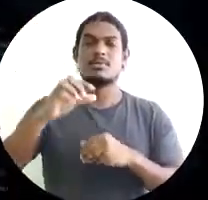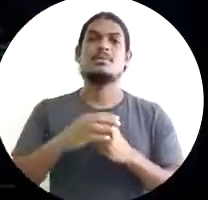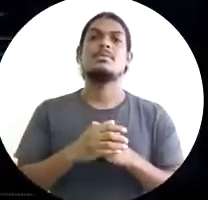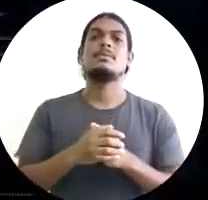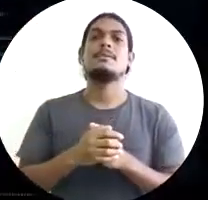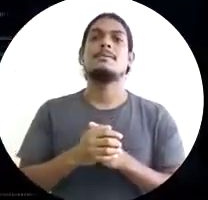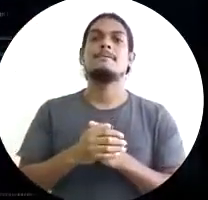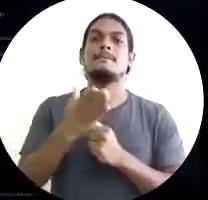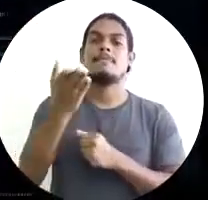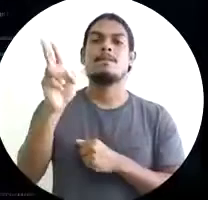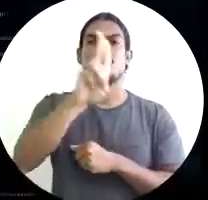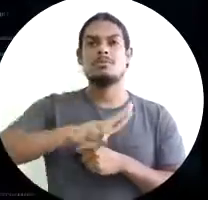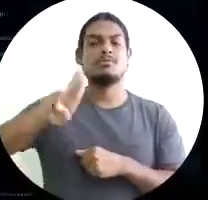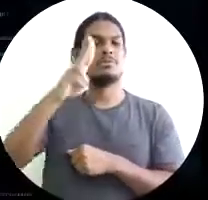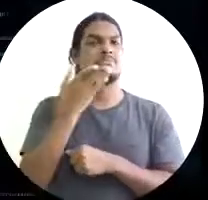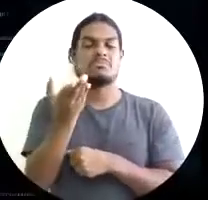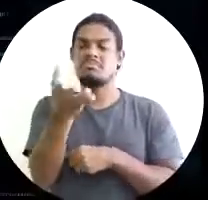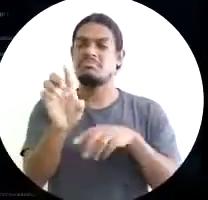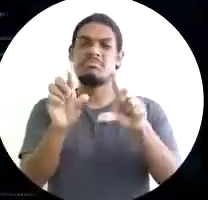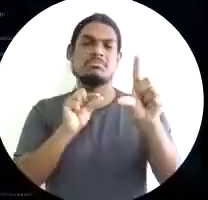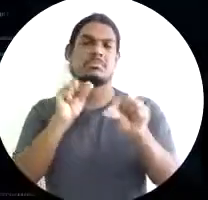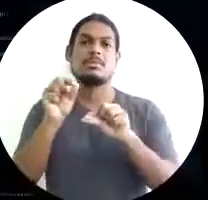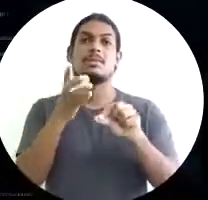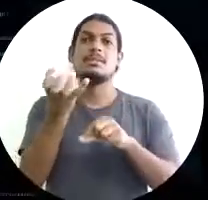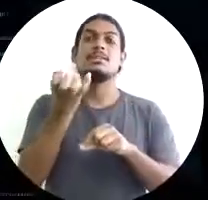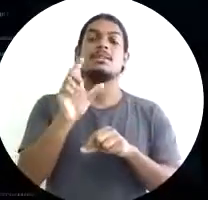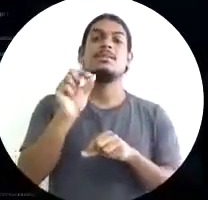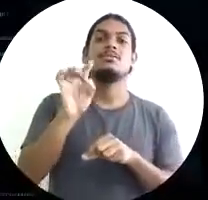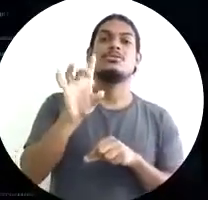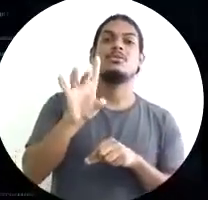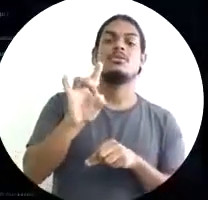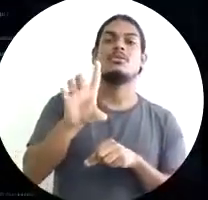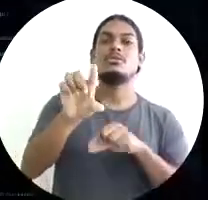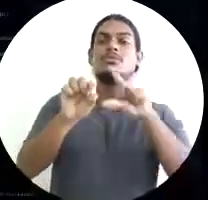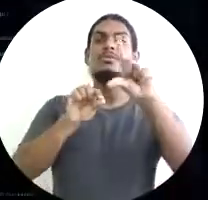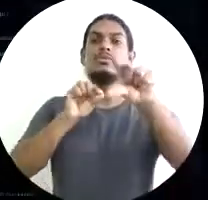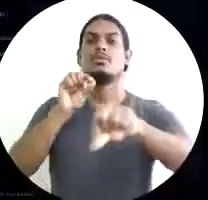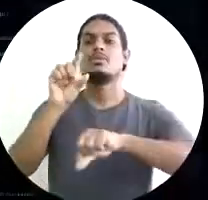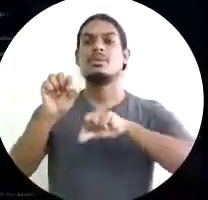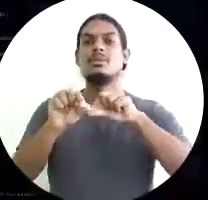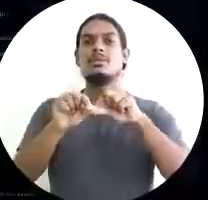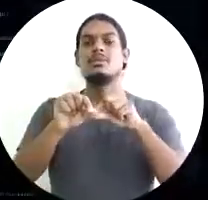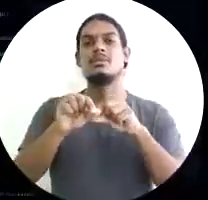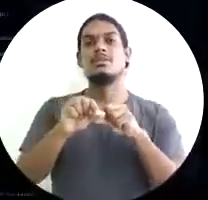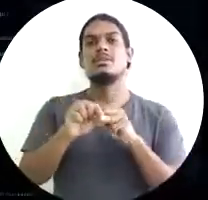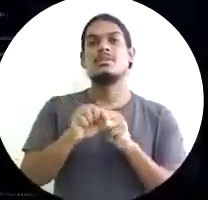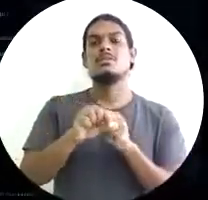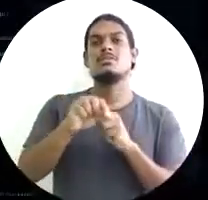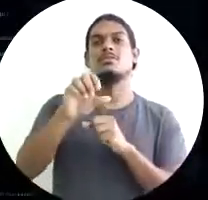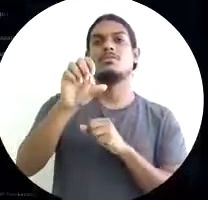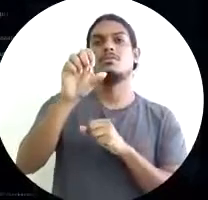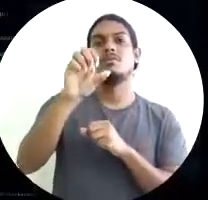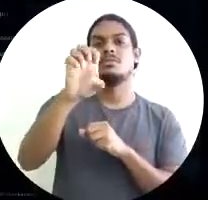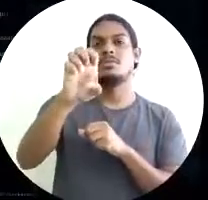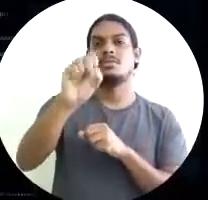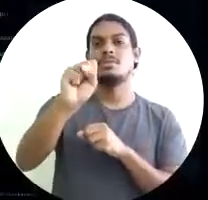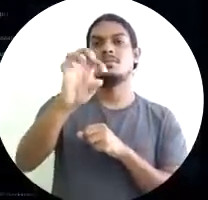você coloca o que você quiser. Se você quiser definir apenas o estilo do topo da borda, então